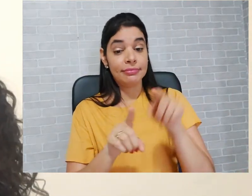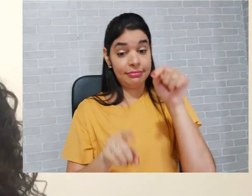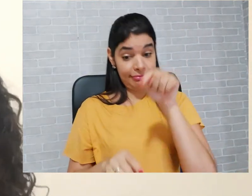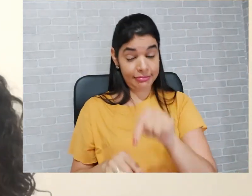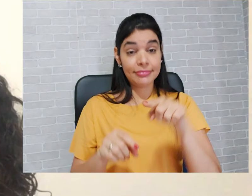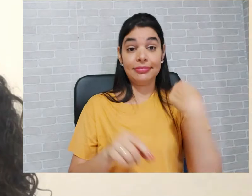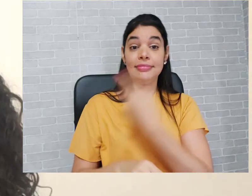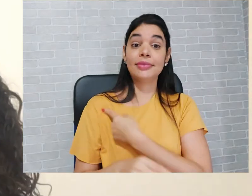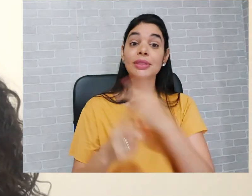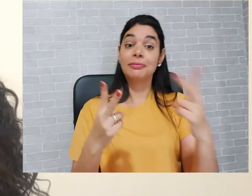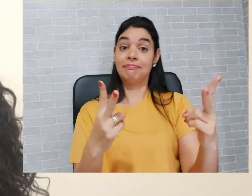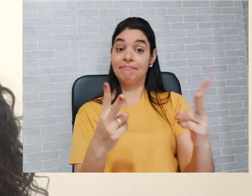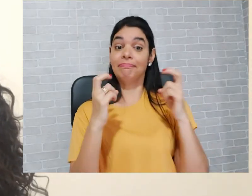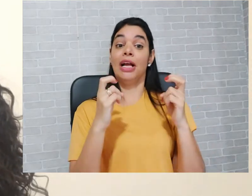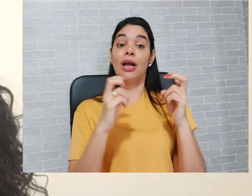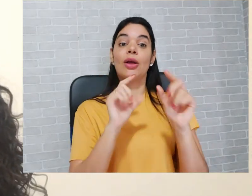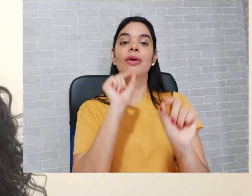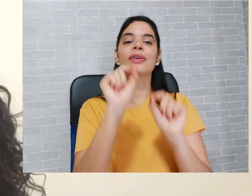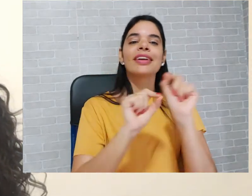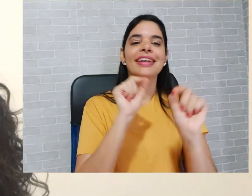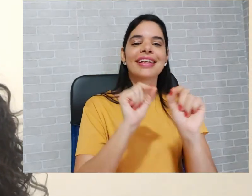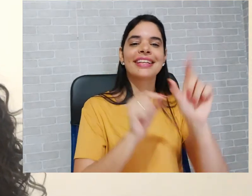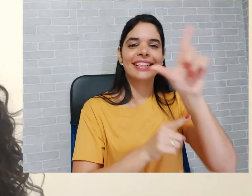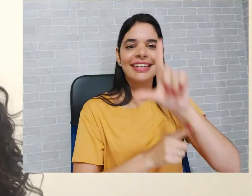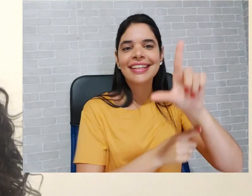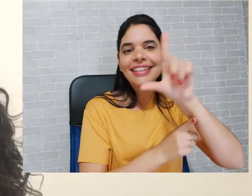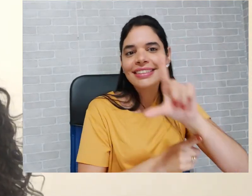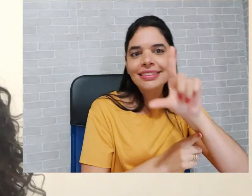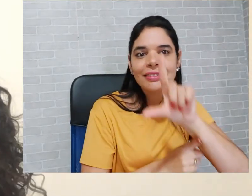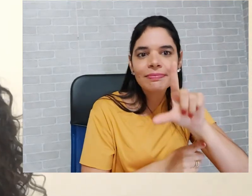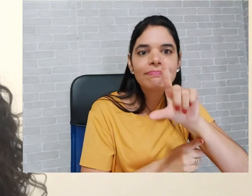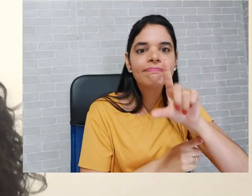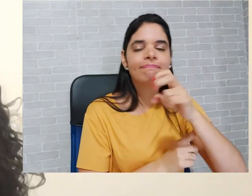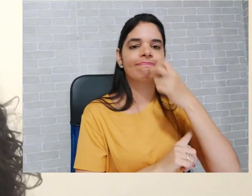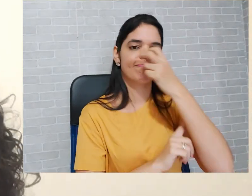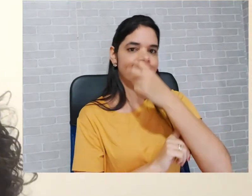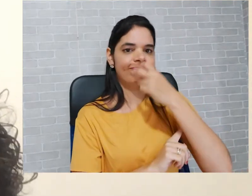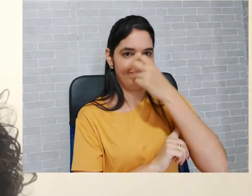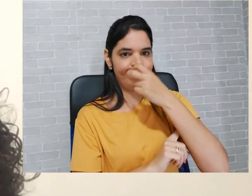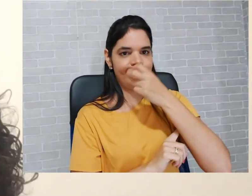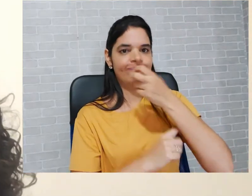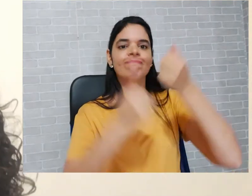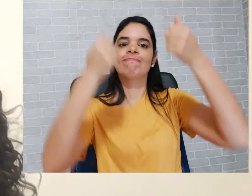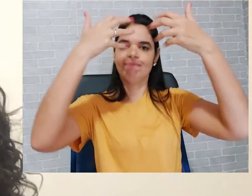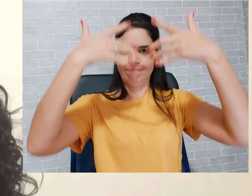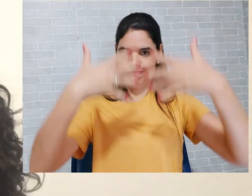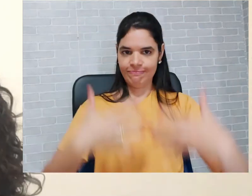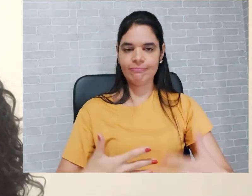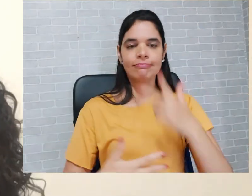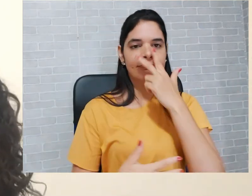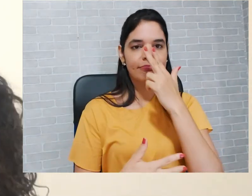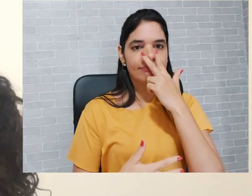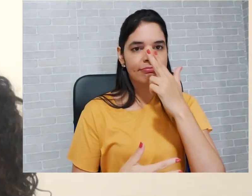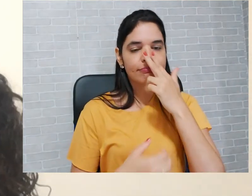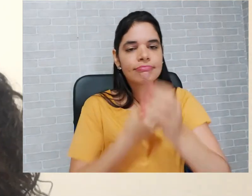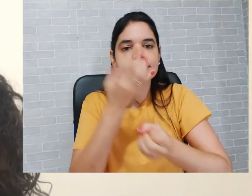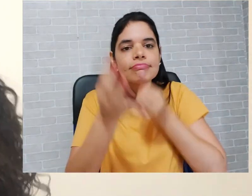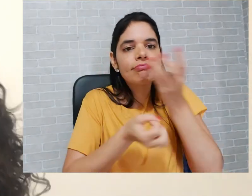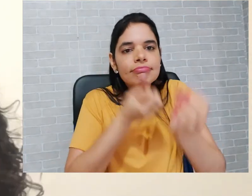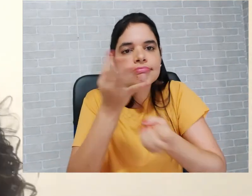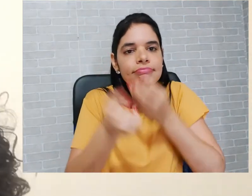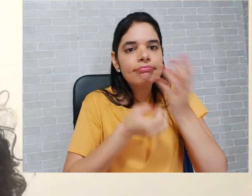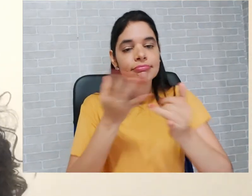Nós percebemos que essas literaturas orais, né, trata-se de um conjunto de